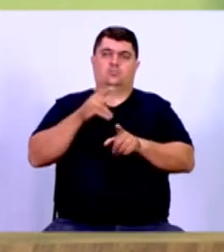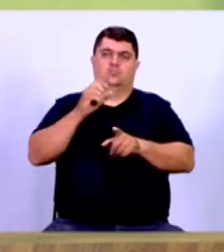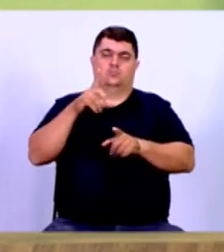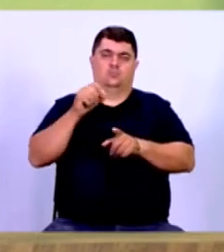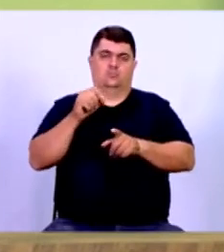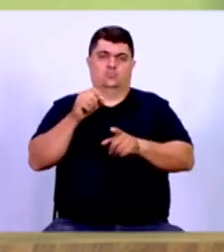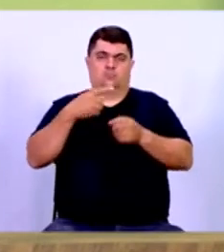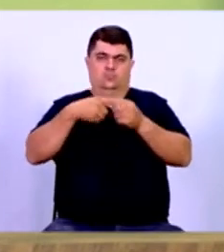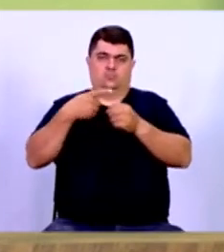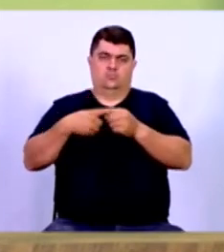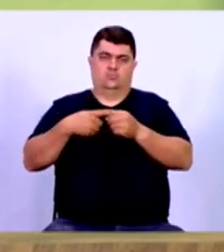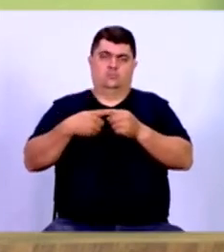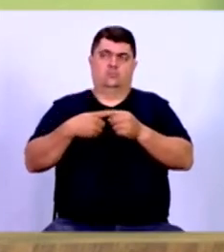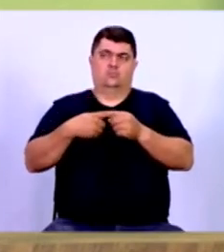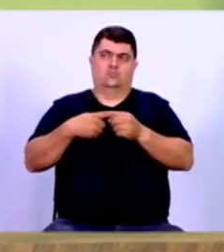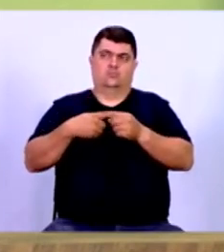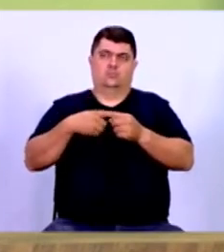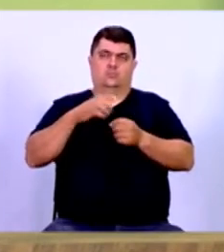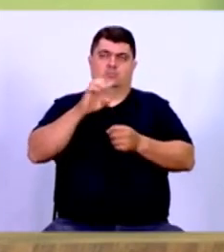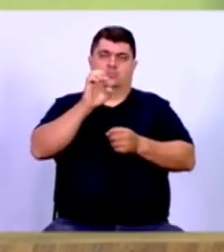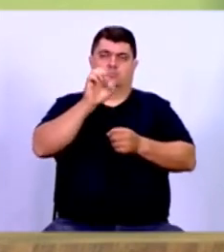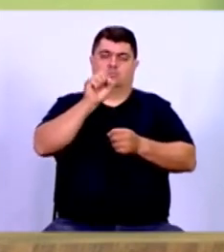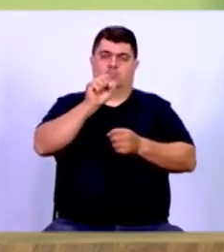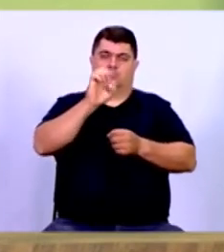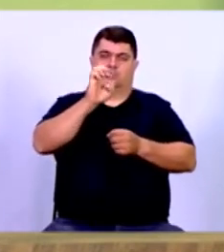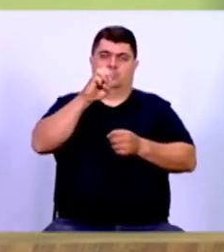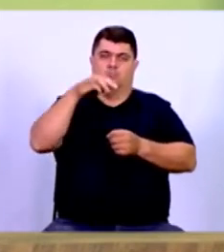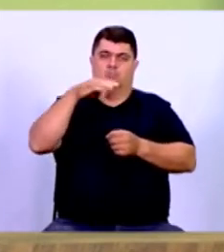identificar qual que é, mas falou SEMEC.